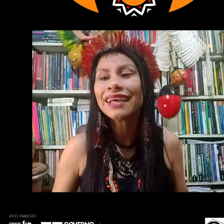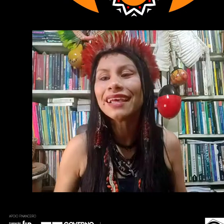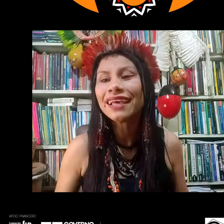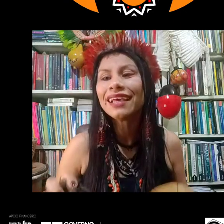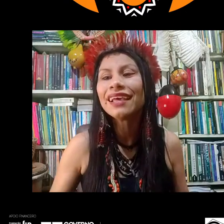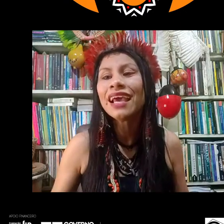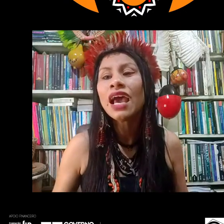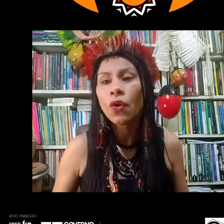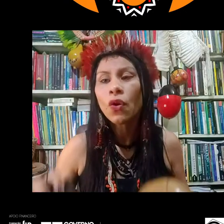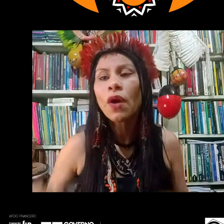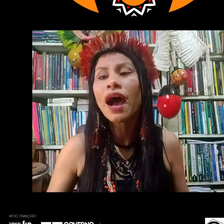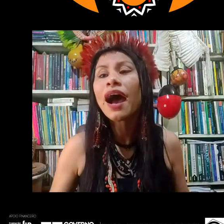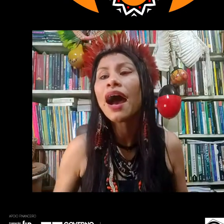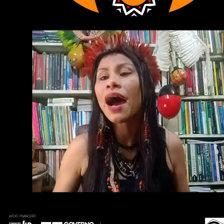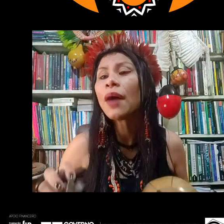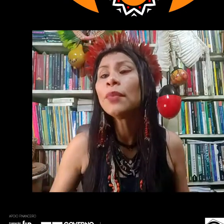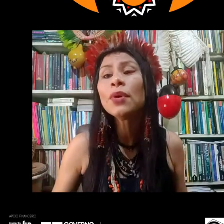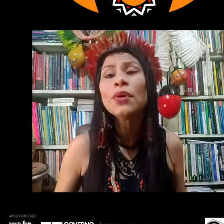maputari,